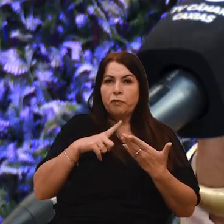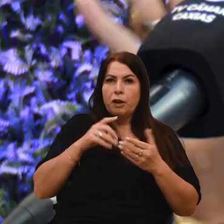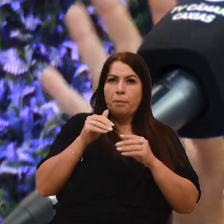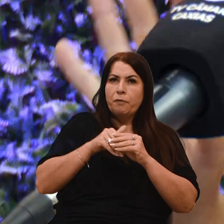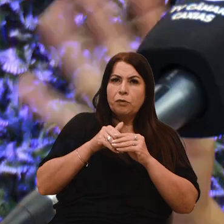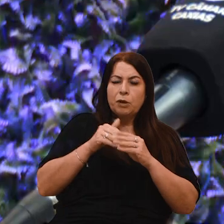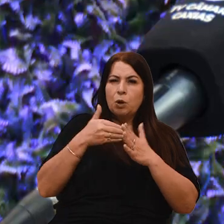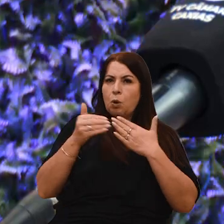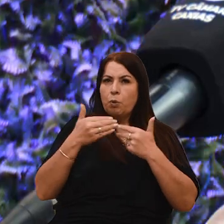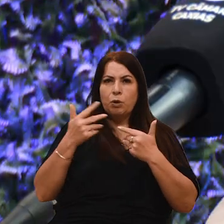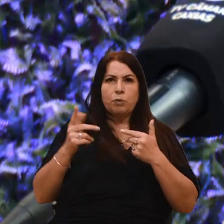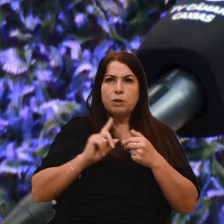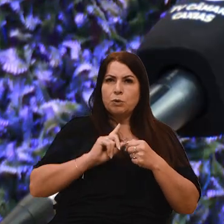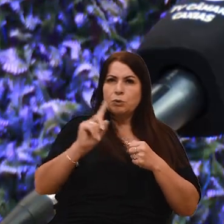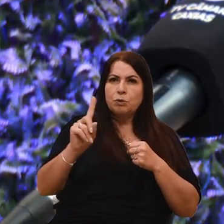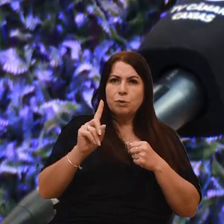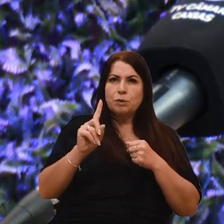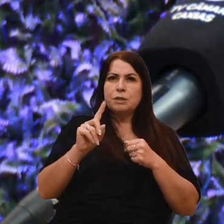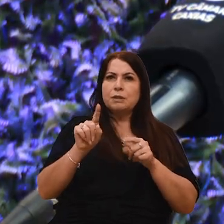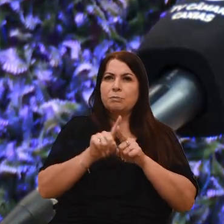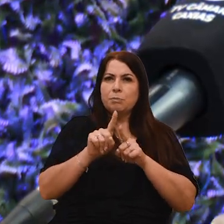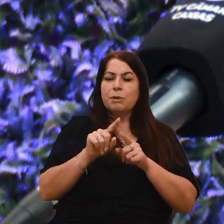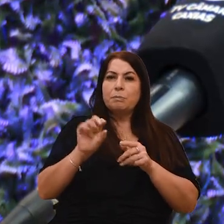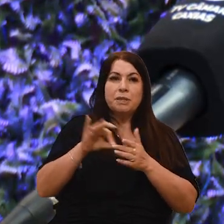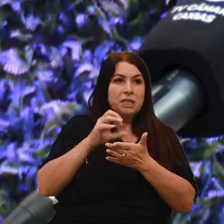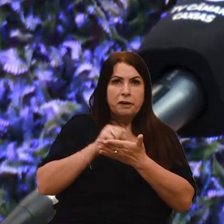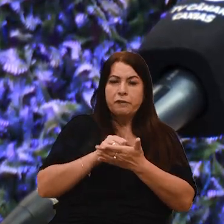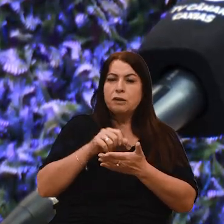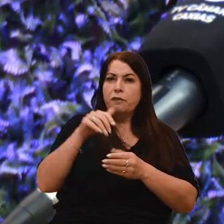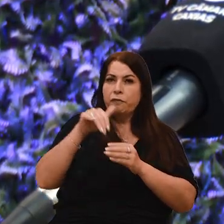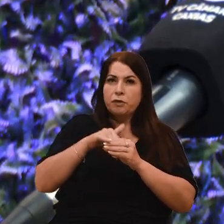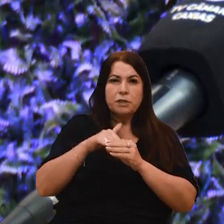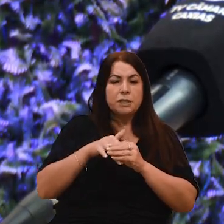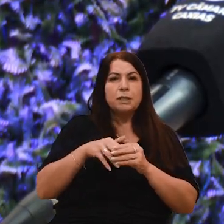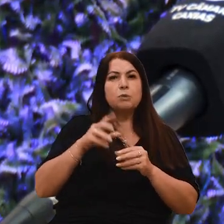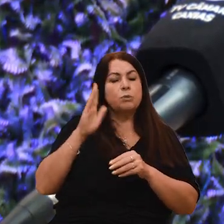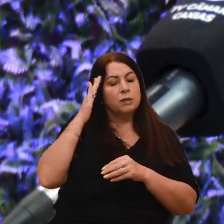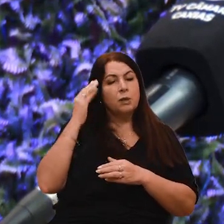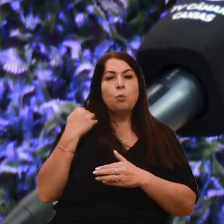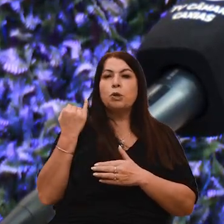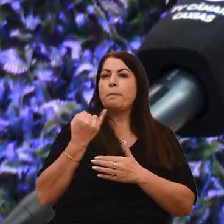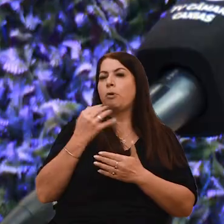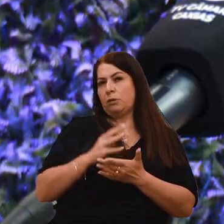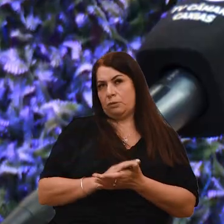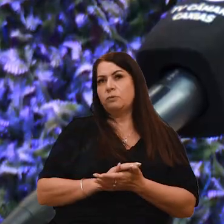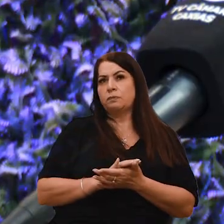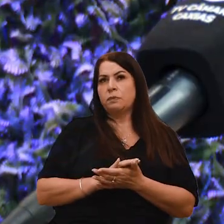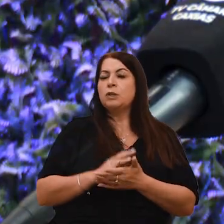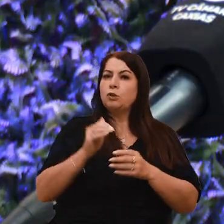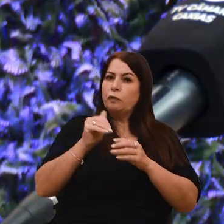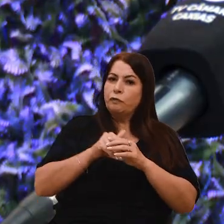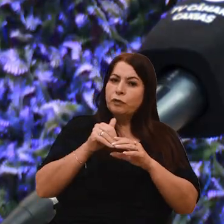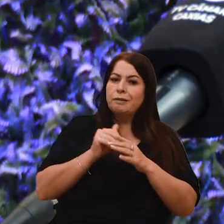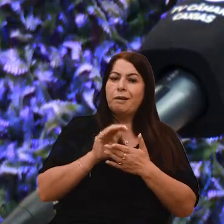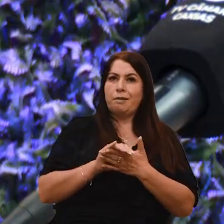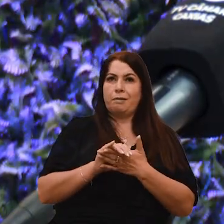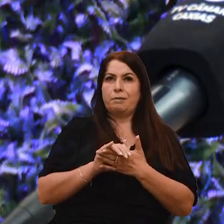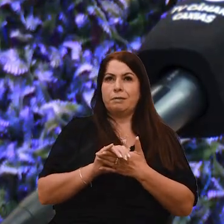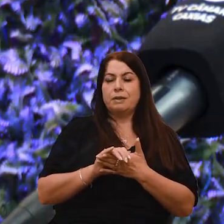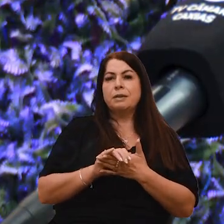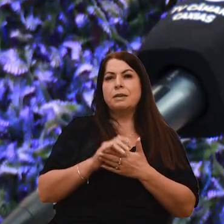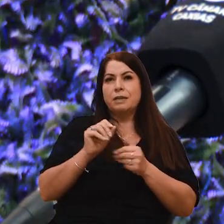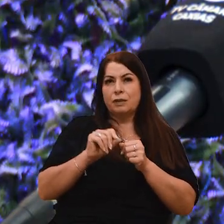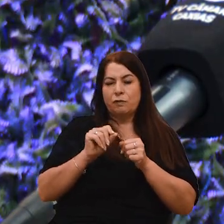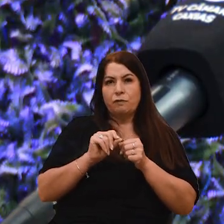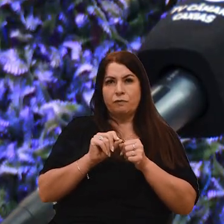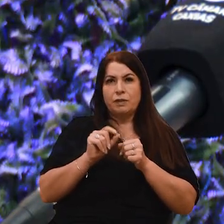votar qualquer coisa, eu tô lá me inscrevendo e votando. Porque eu sei o quanto é importante tu votar. Eu né? fiz o meu